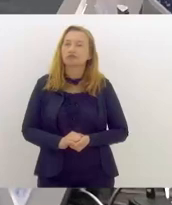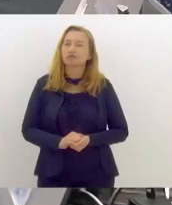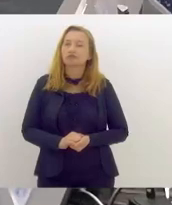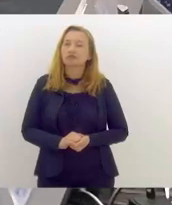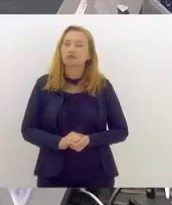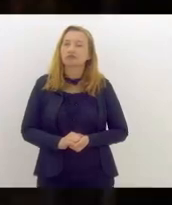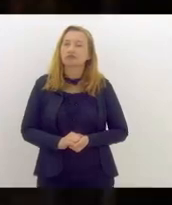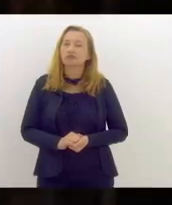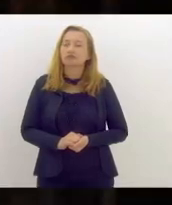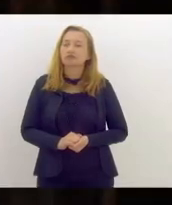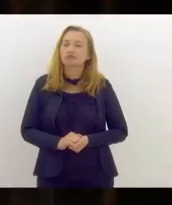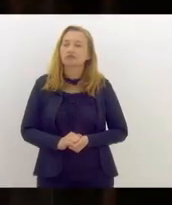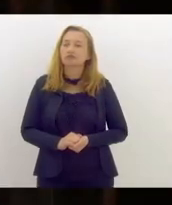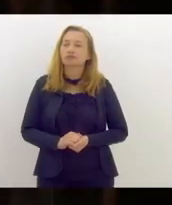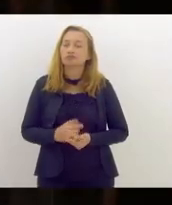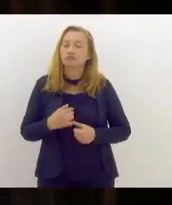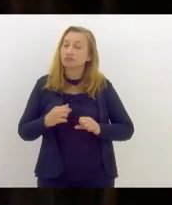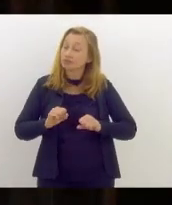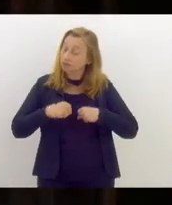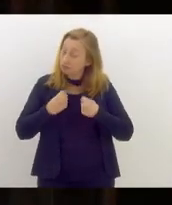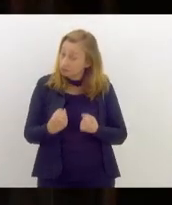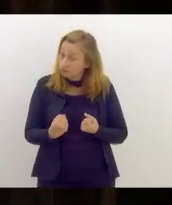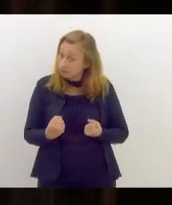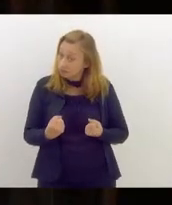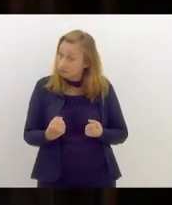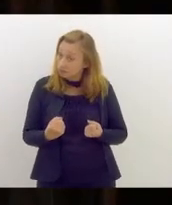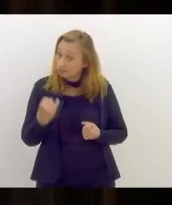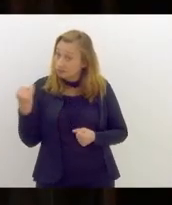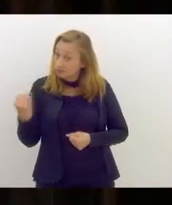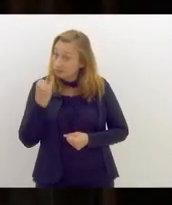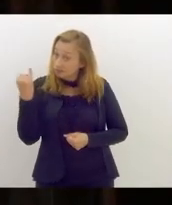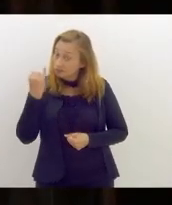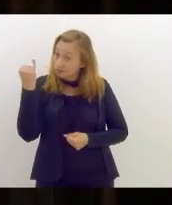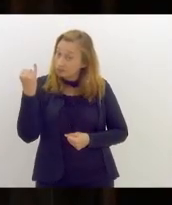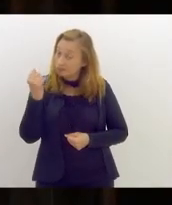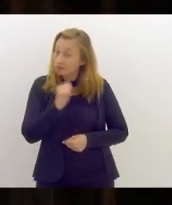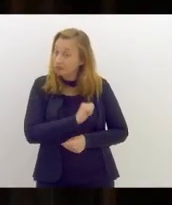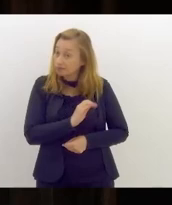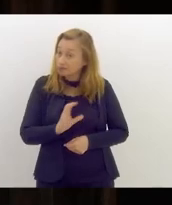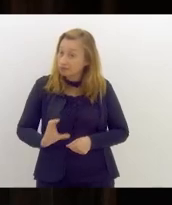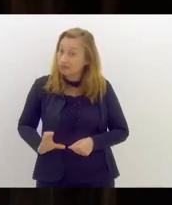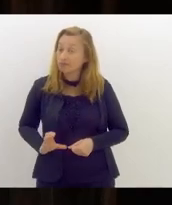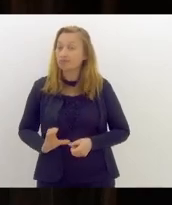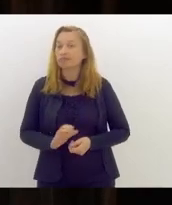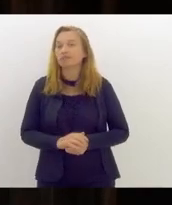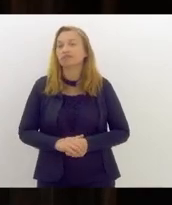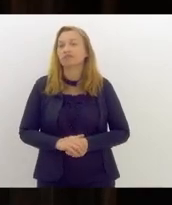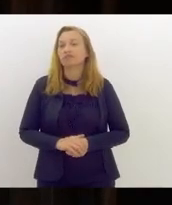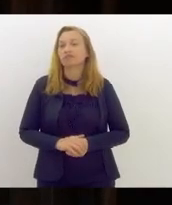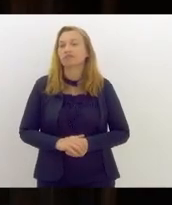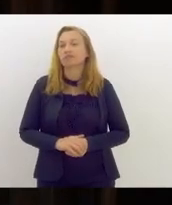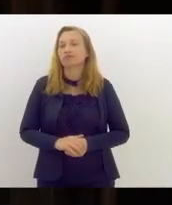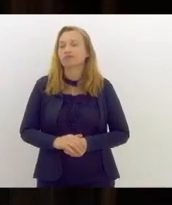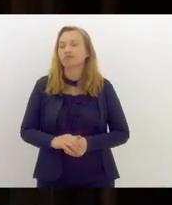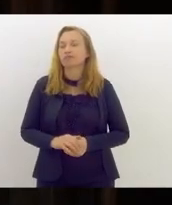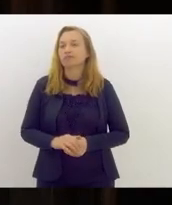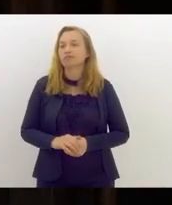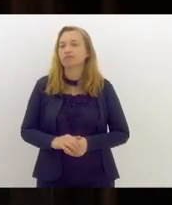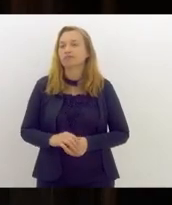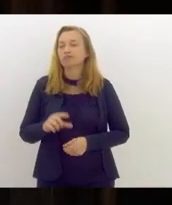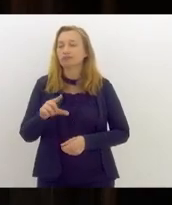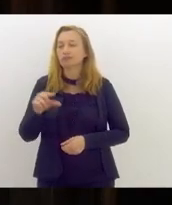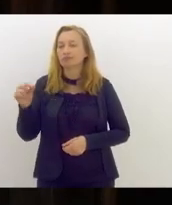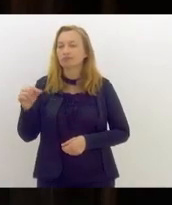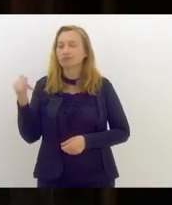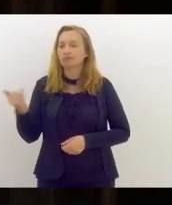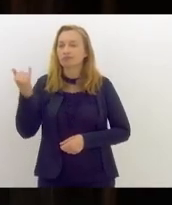mas eu eu tô defendendo muito a importância do André Ceciliano ter uma posição importante nesse novo governo